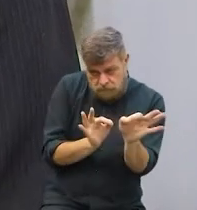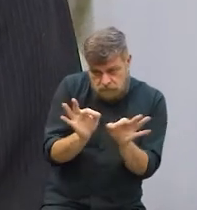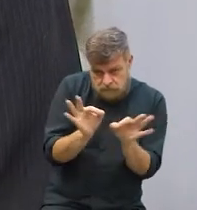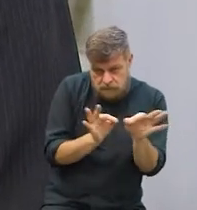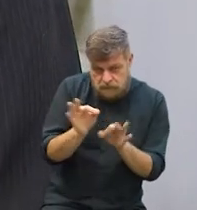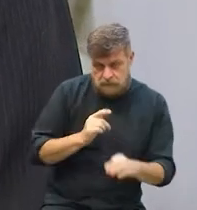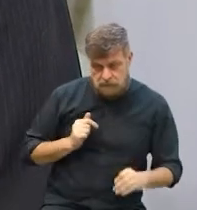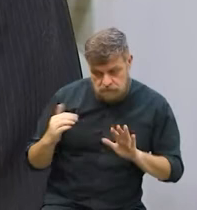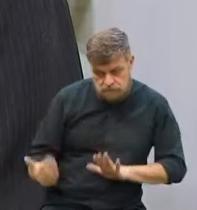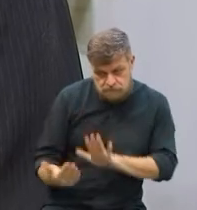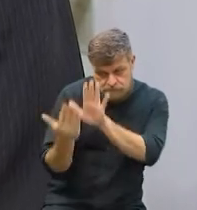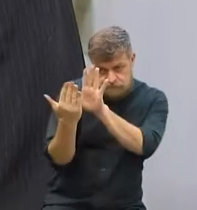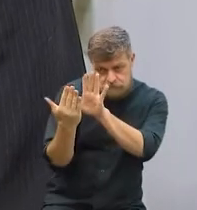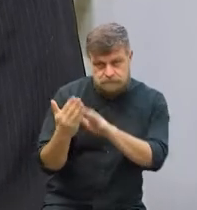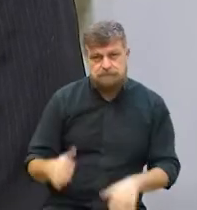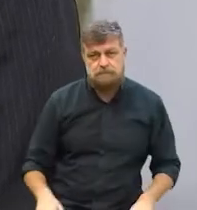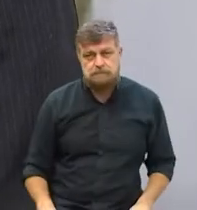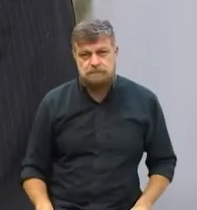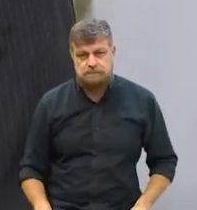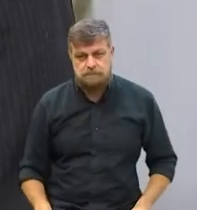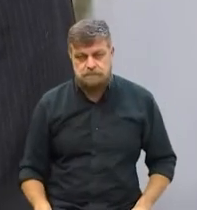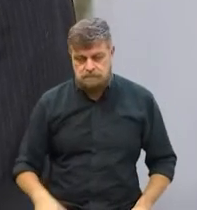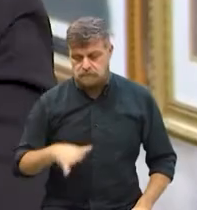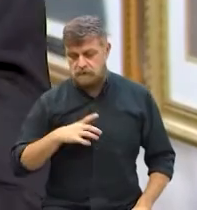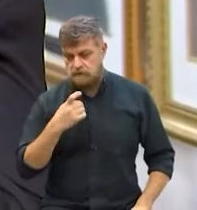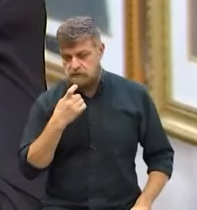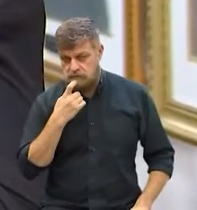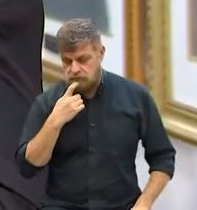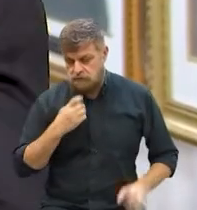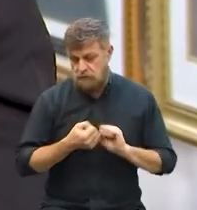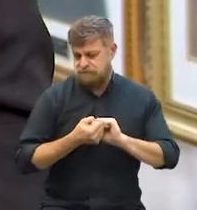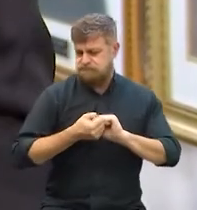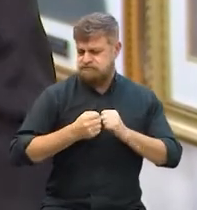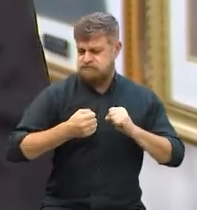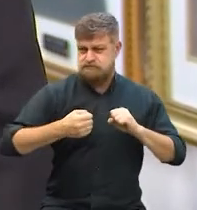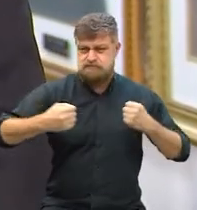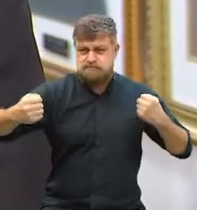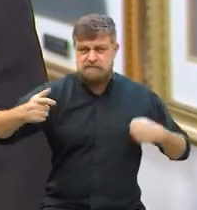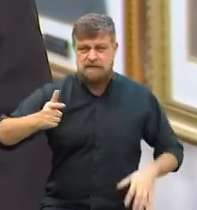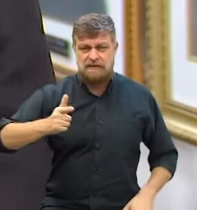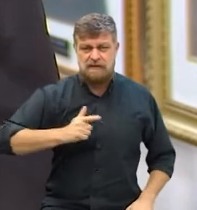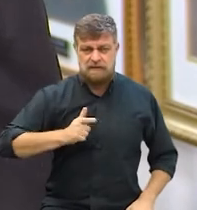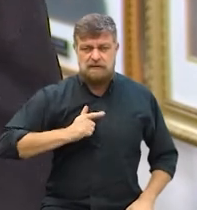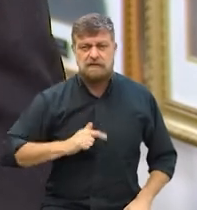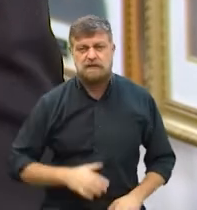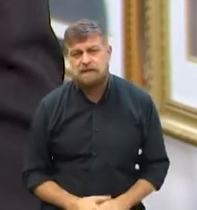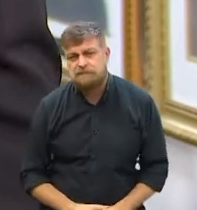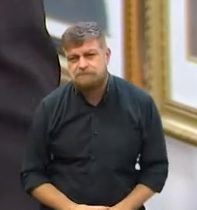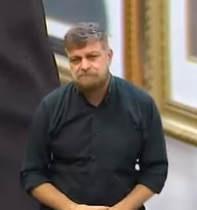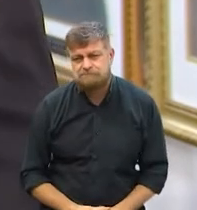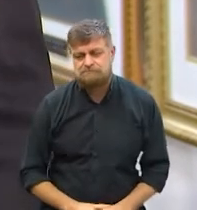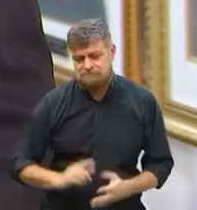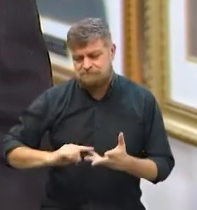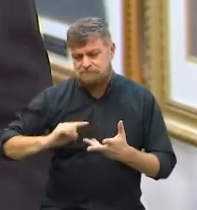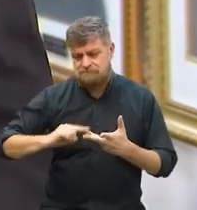sempre preparado para quando acontecer alguma coisa nesse sentido. A cidade de Campinas é uma cidade muito grande, uma cidade que